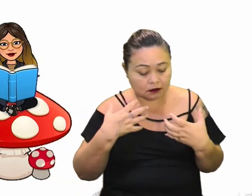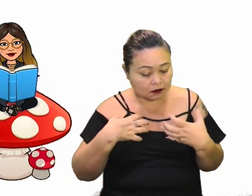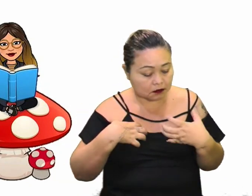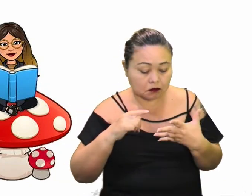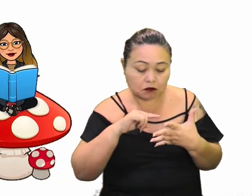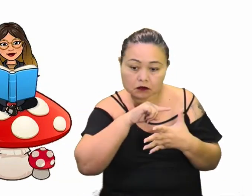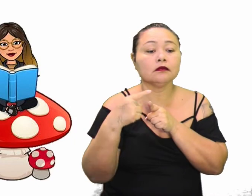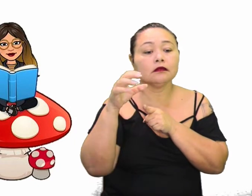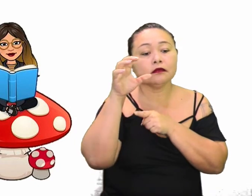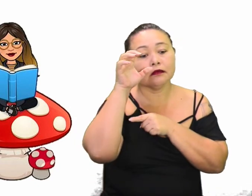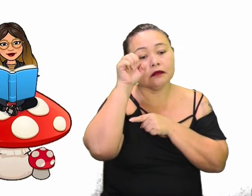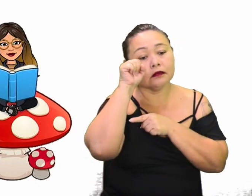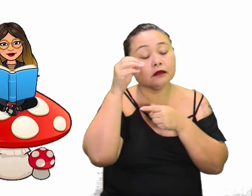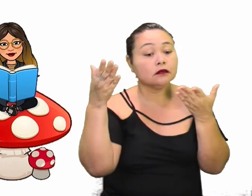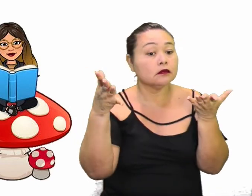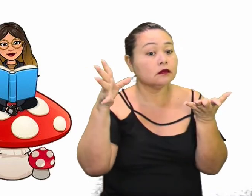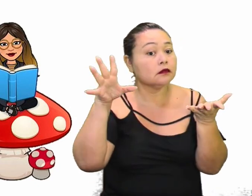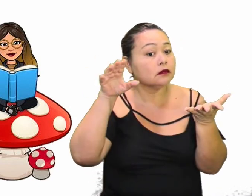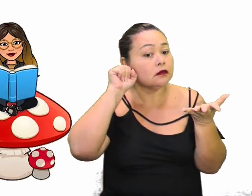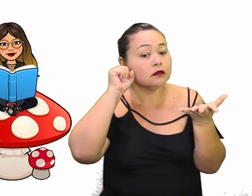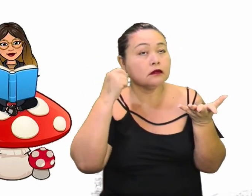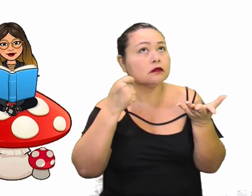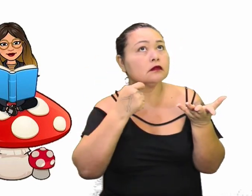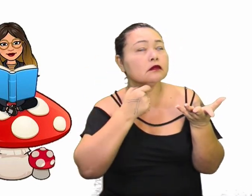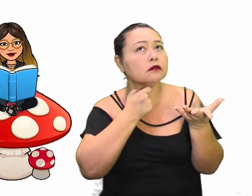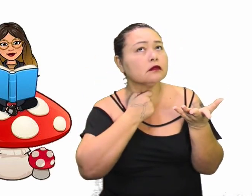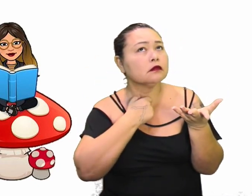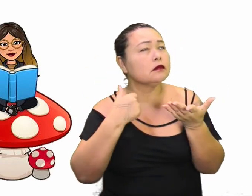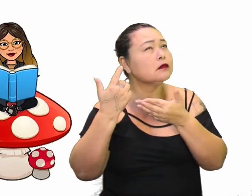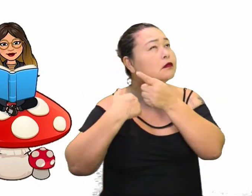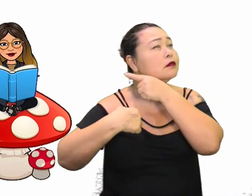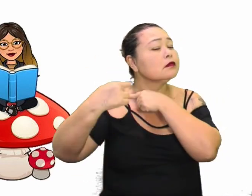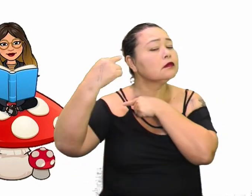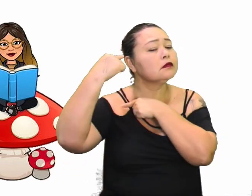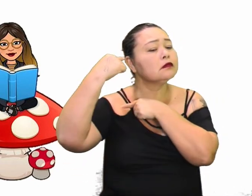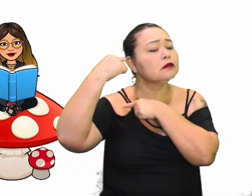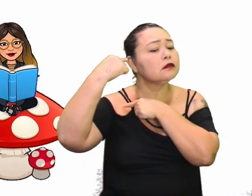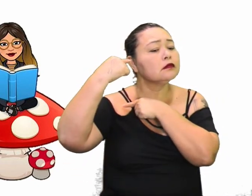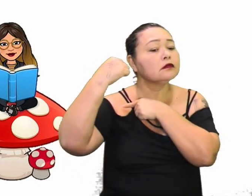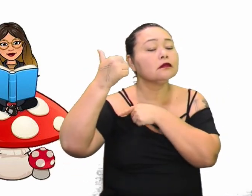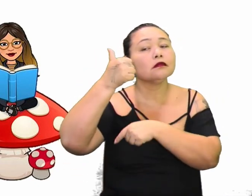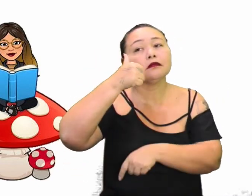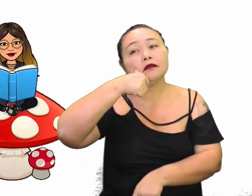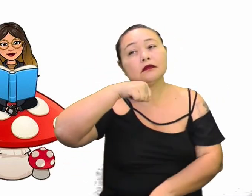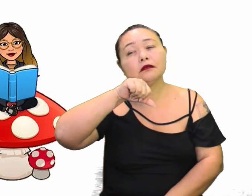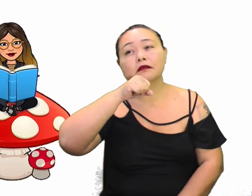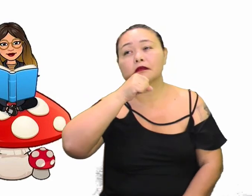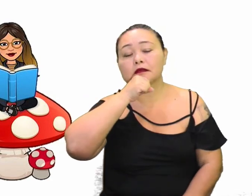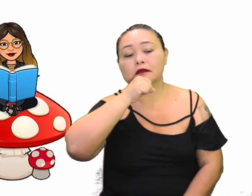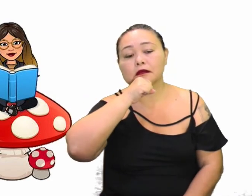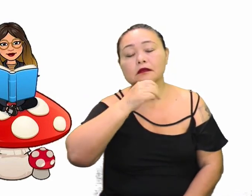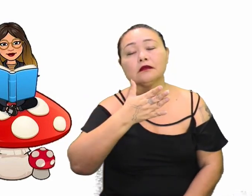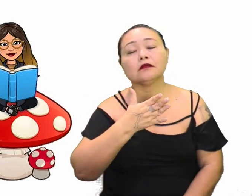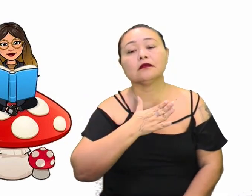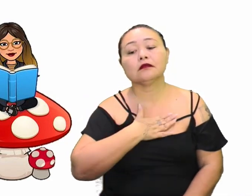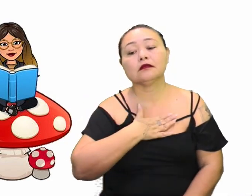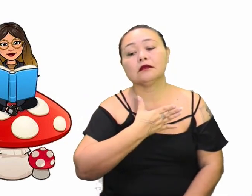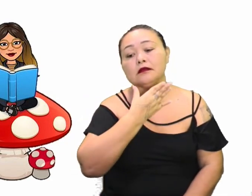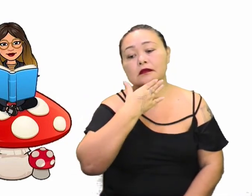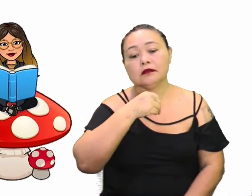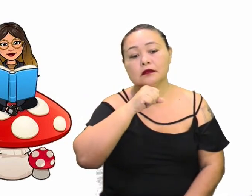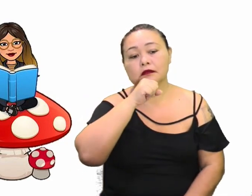o quadro de Christine Drummond um texto? E a foto da favela, esta